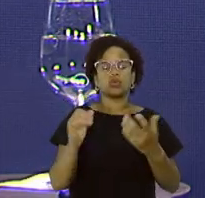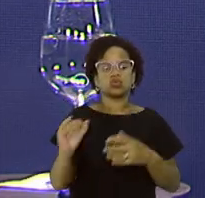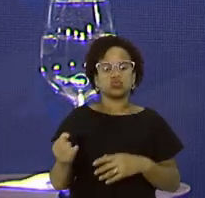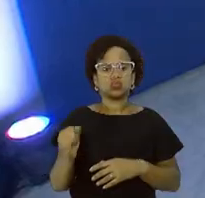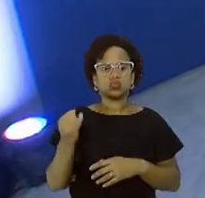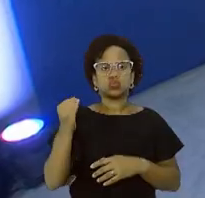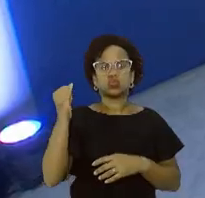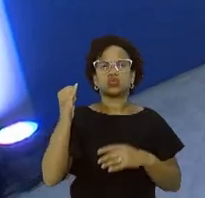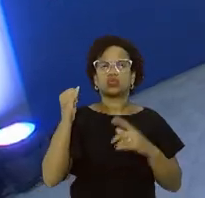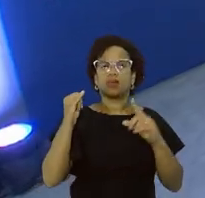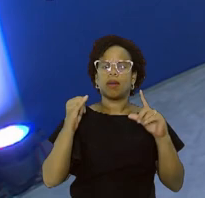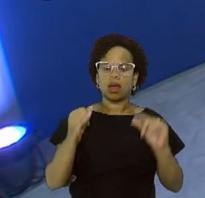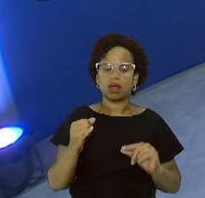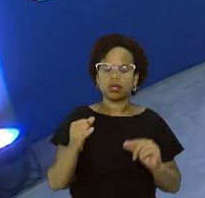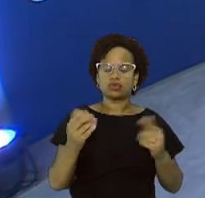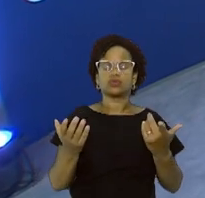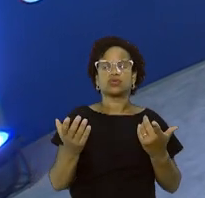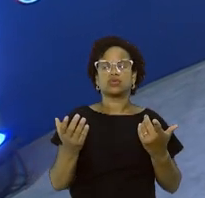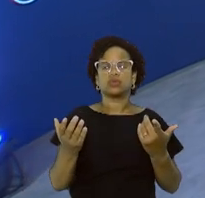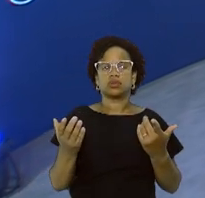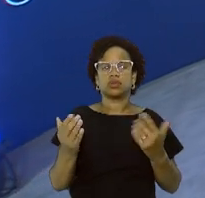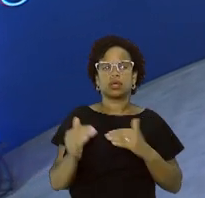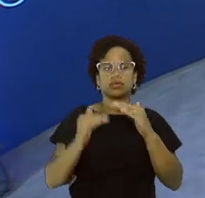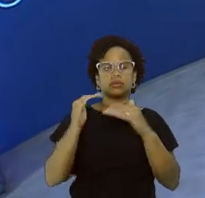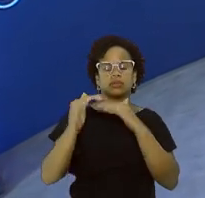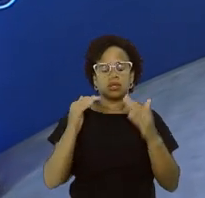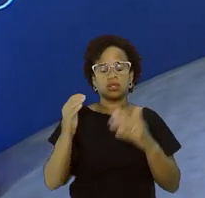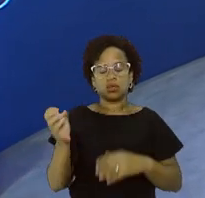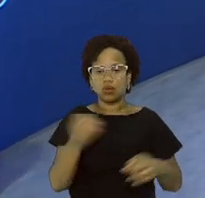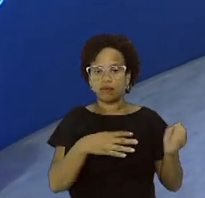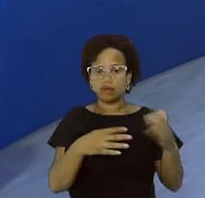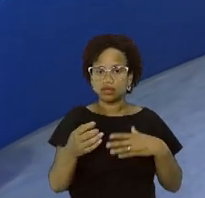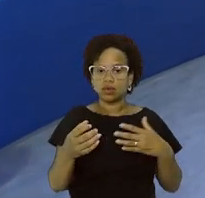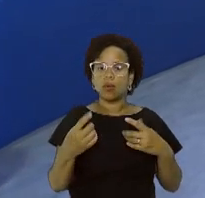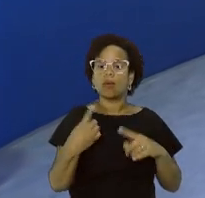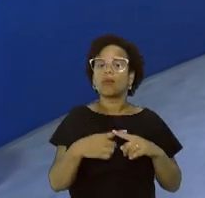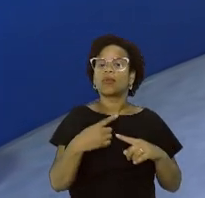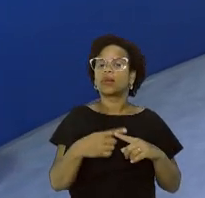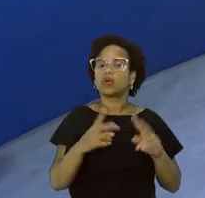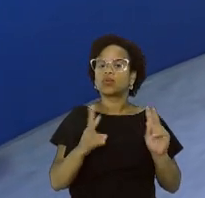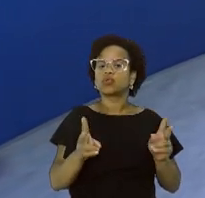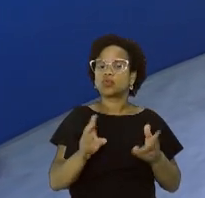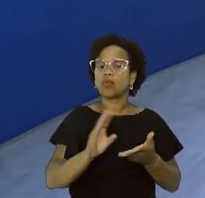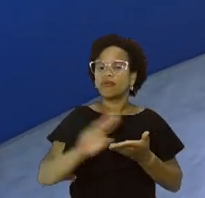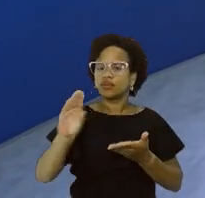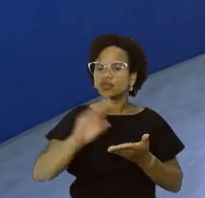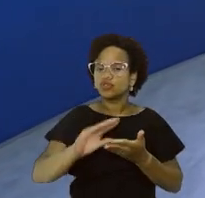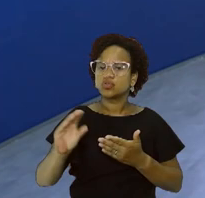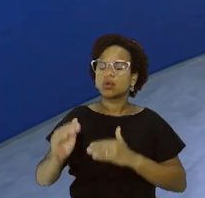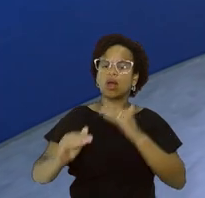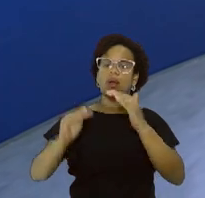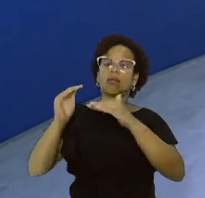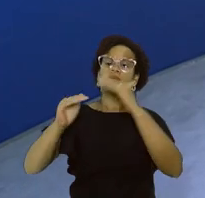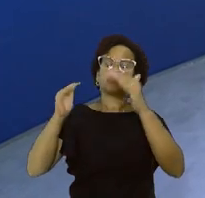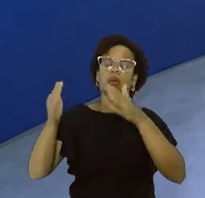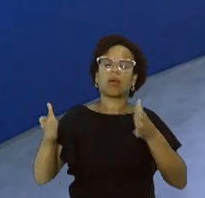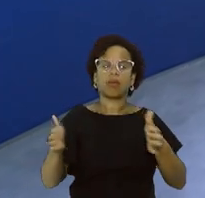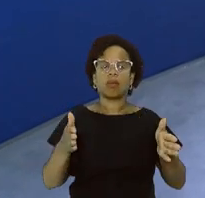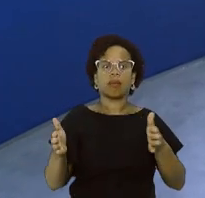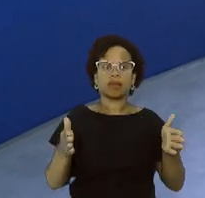Por que que vocês acham que tá no momento de continuar investindo em grosso é neste momento macro e nesse próximo